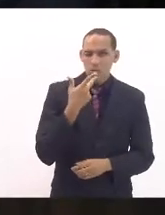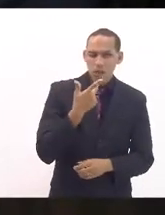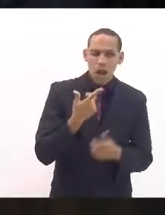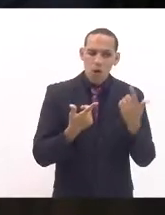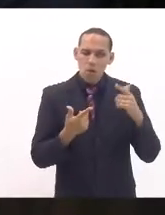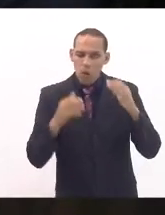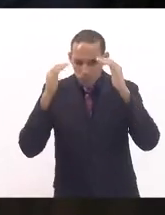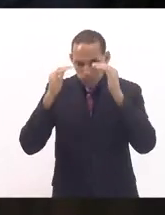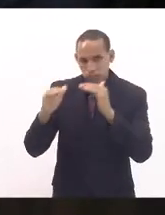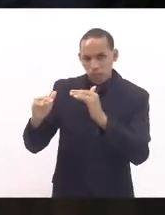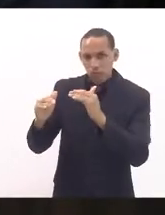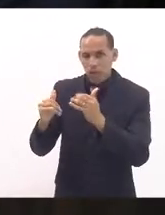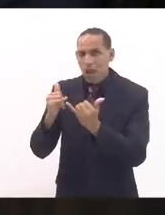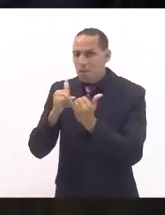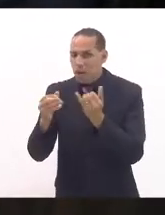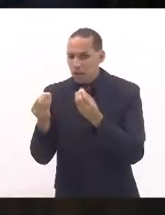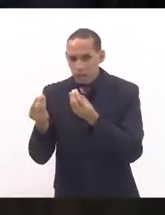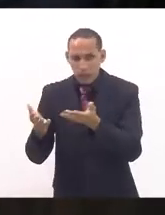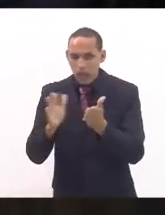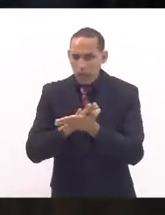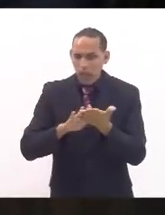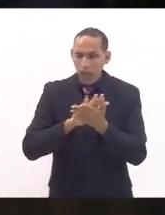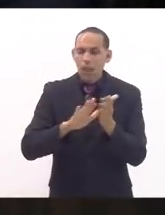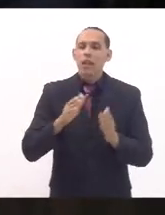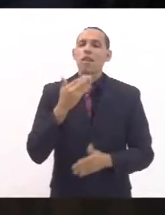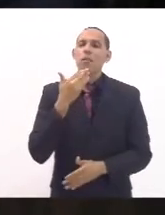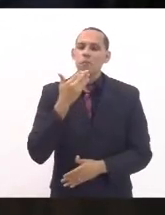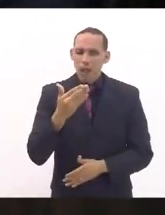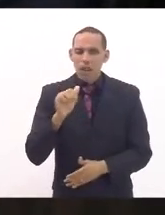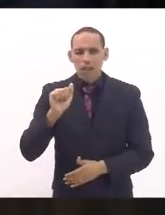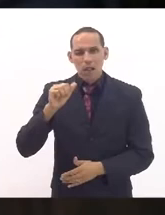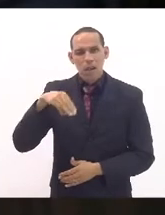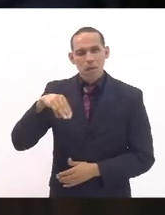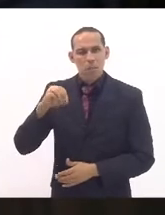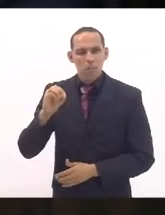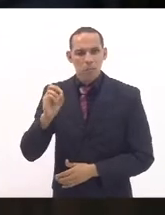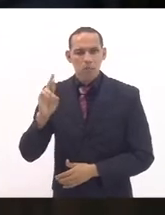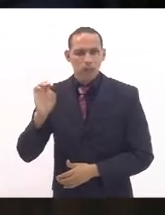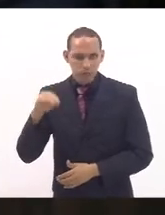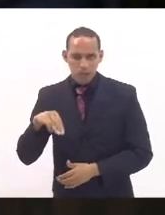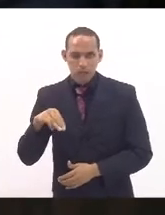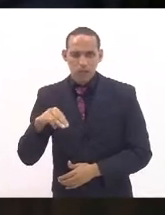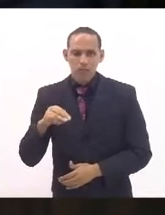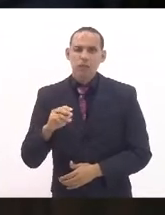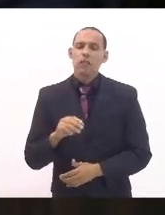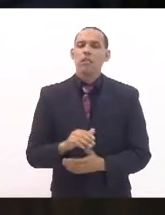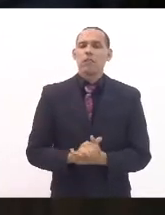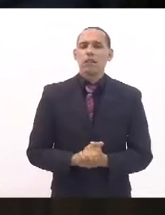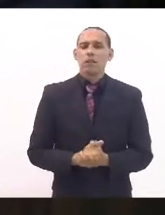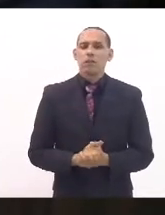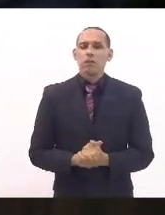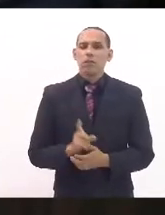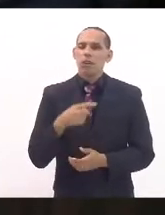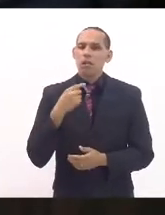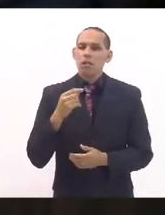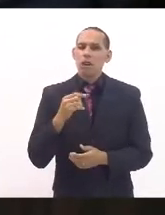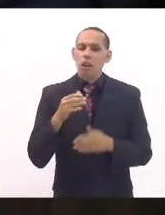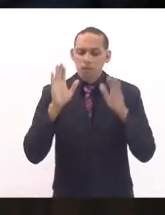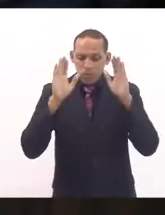respeitar. Se ele não te conceder, é uma parte. Eu só pediria, deputado Rodrigo, que nós pudéssemos nos